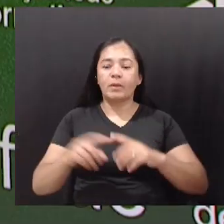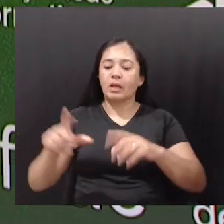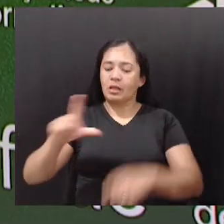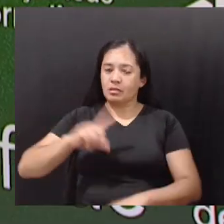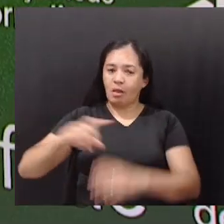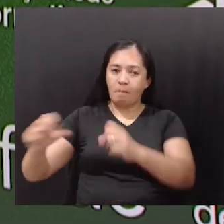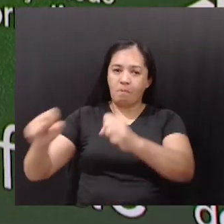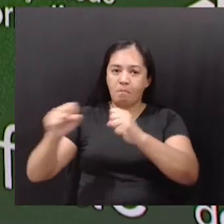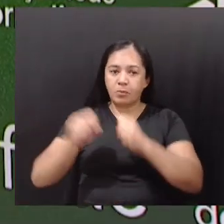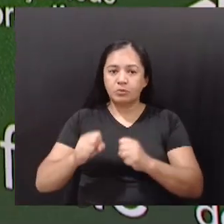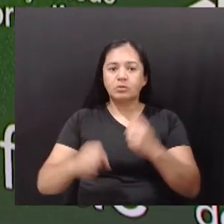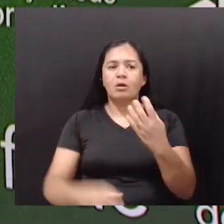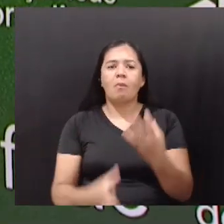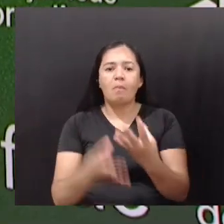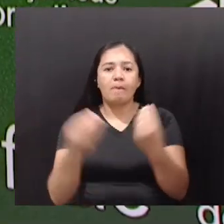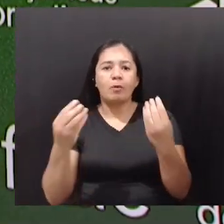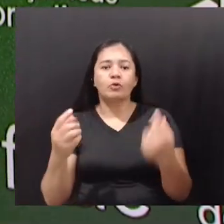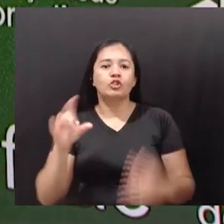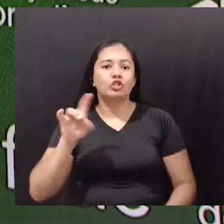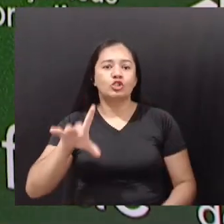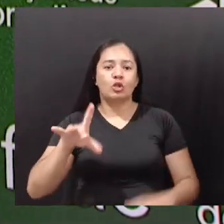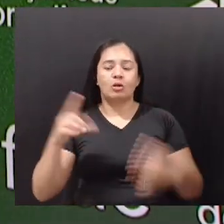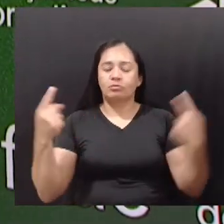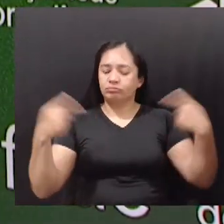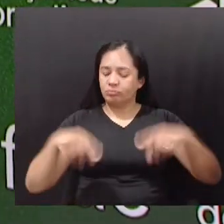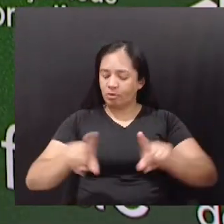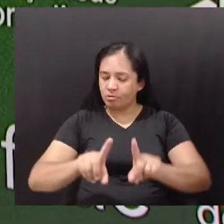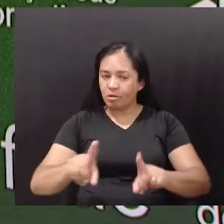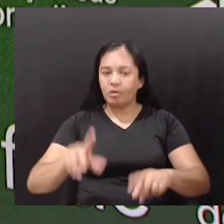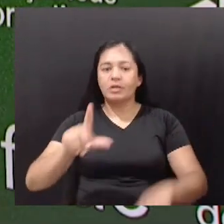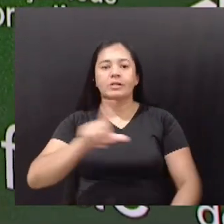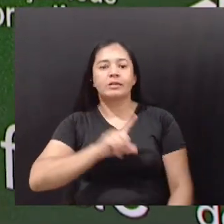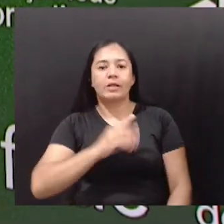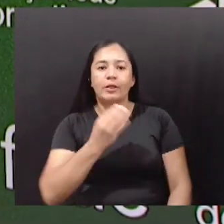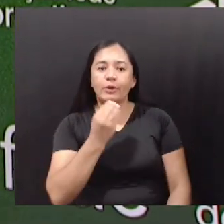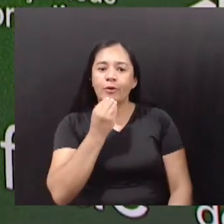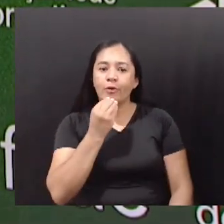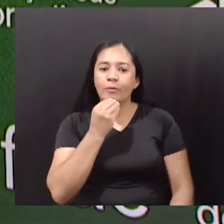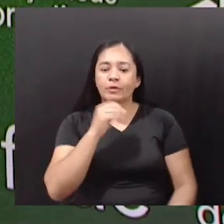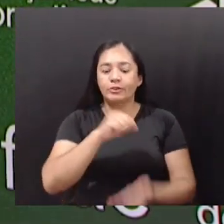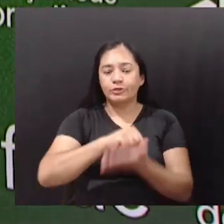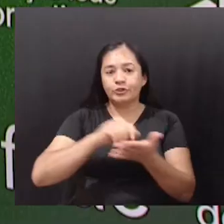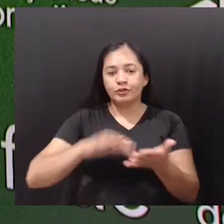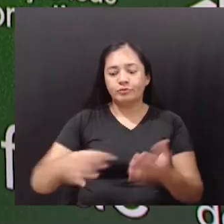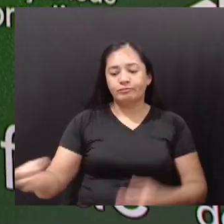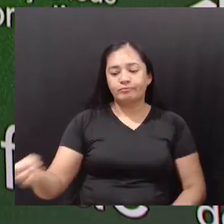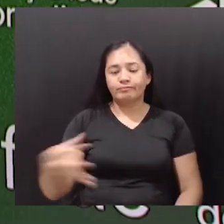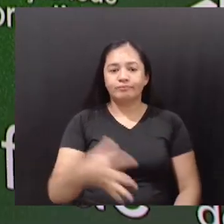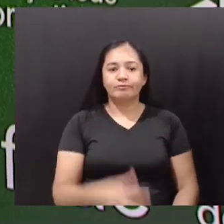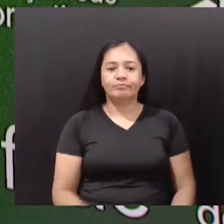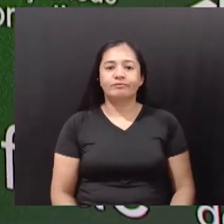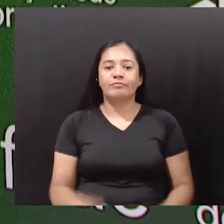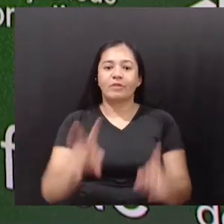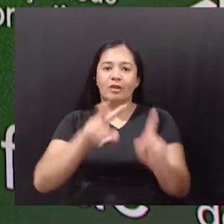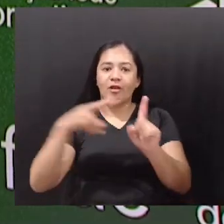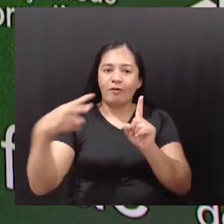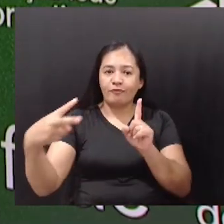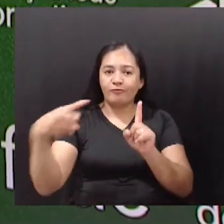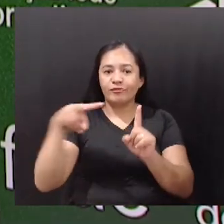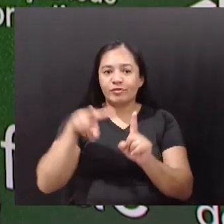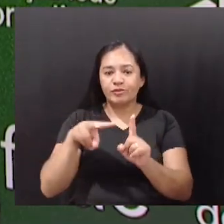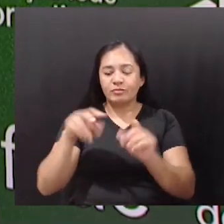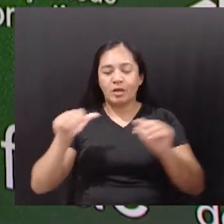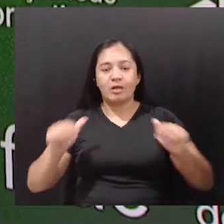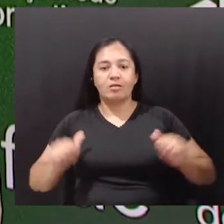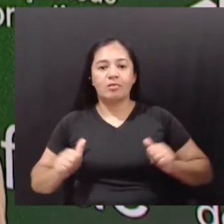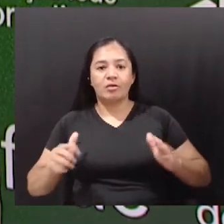Não tem só desafios e problemas, tem oportunidades, criatividade e inovação. Então, a visibilidade dessas iniciativas, elas são